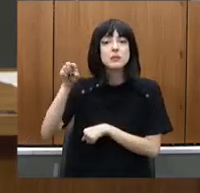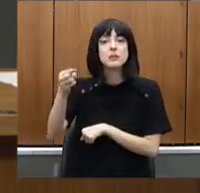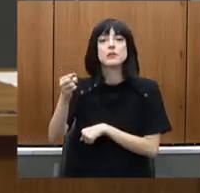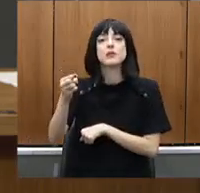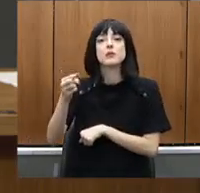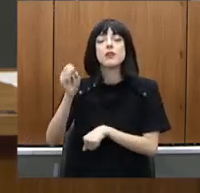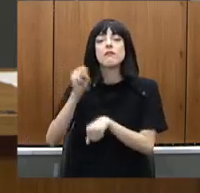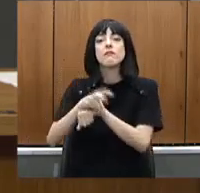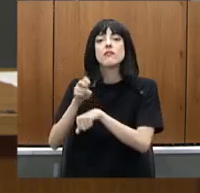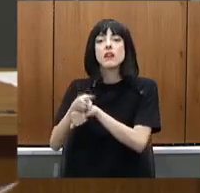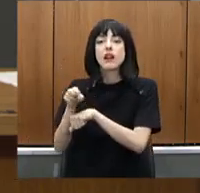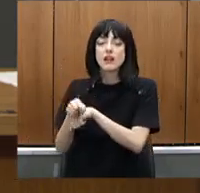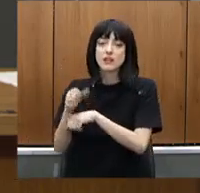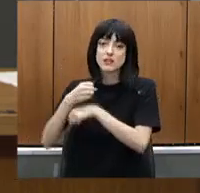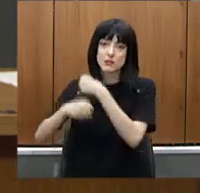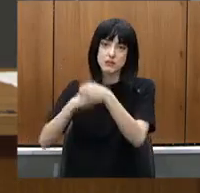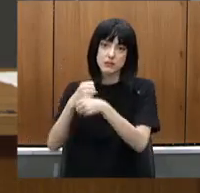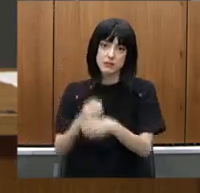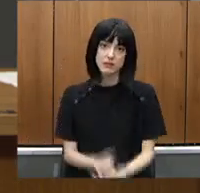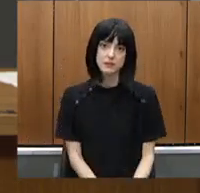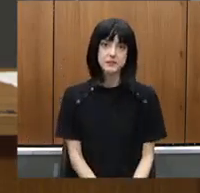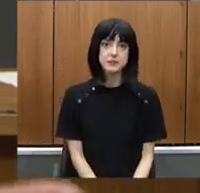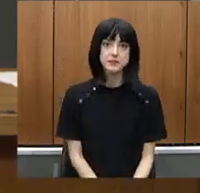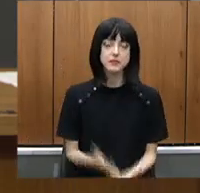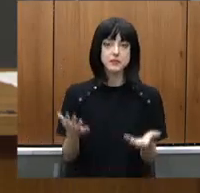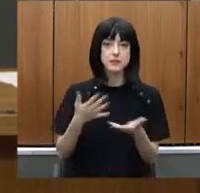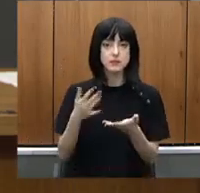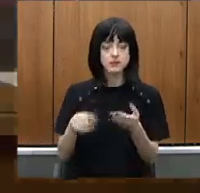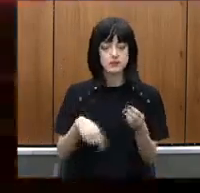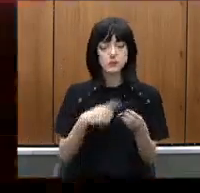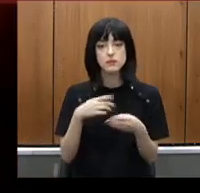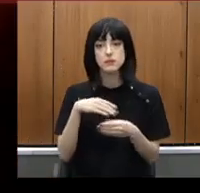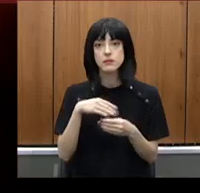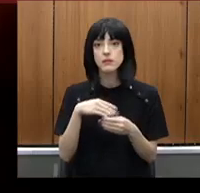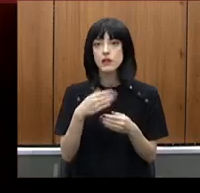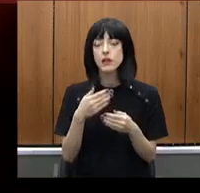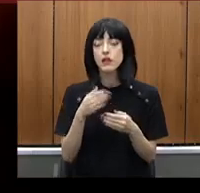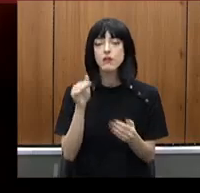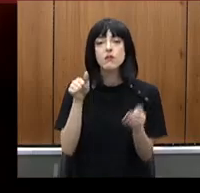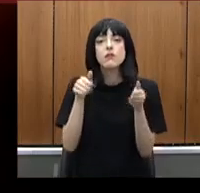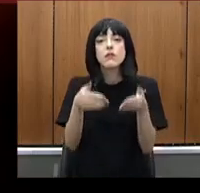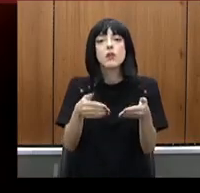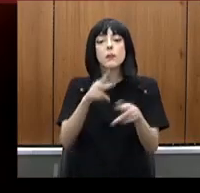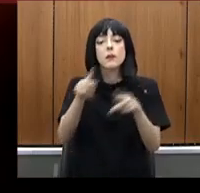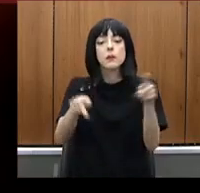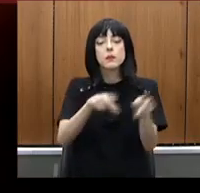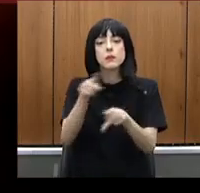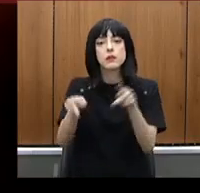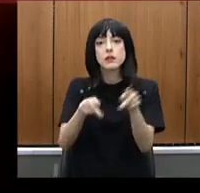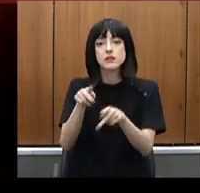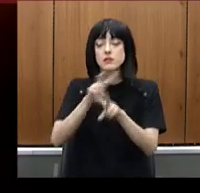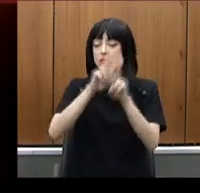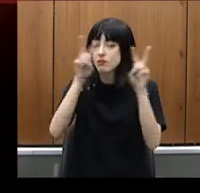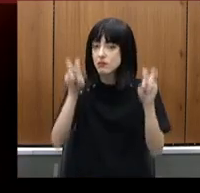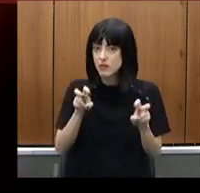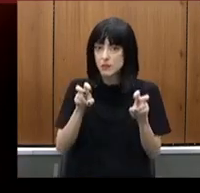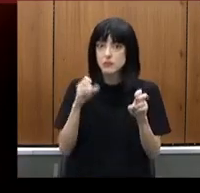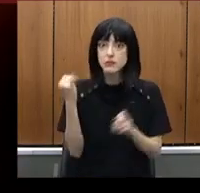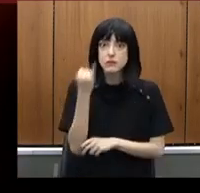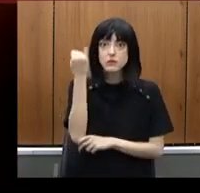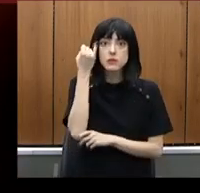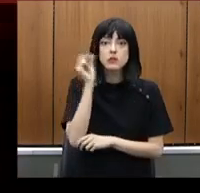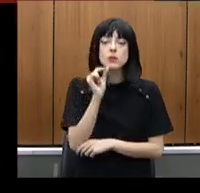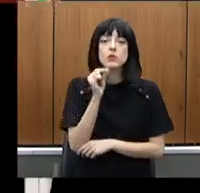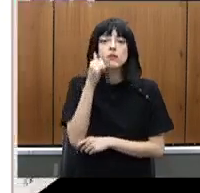já não enche de focar no cidadão né na nossa população um assunto matemático muito importante é a prevenção